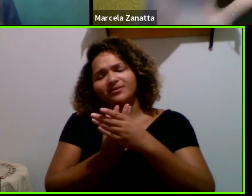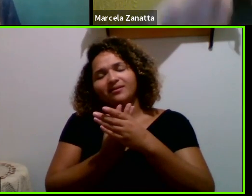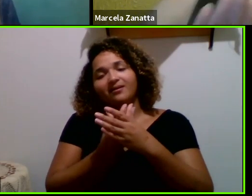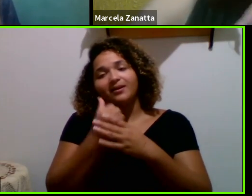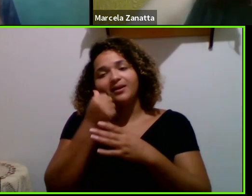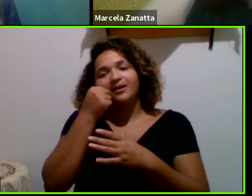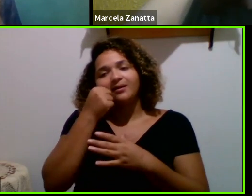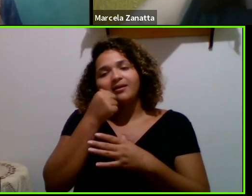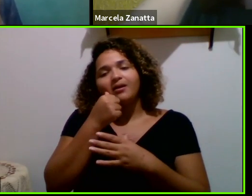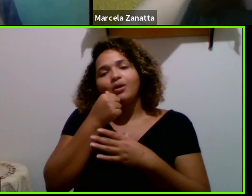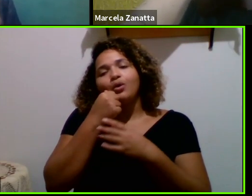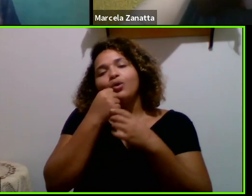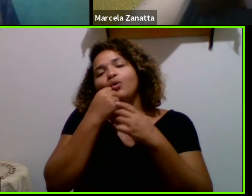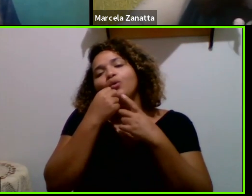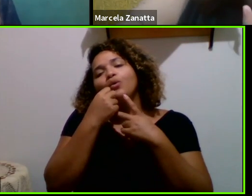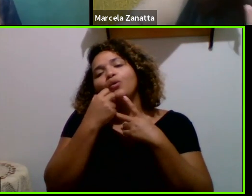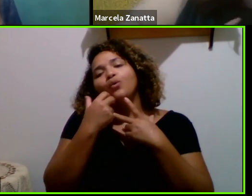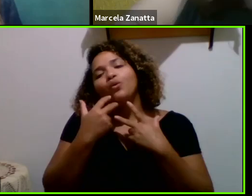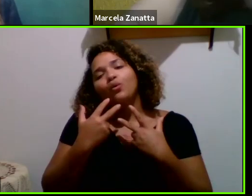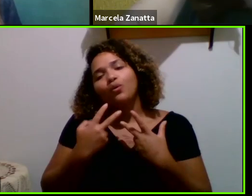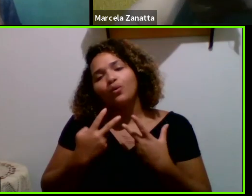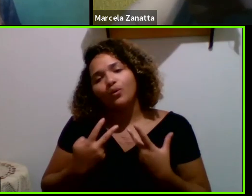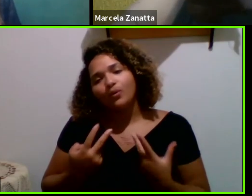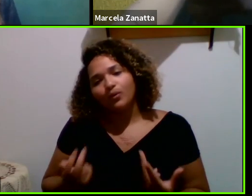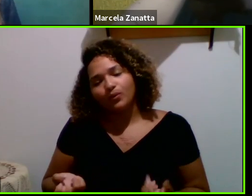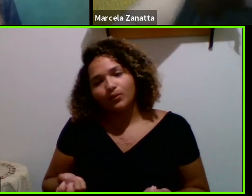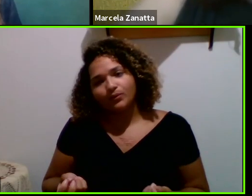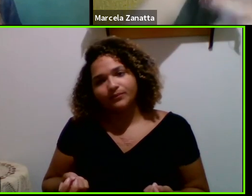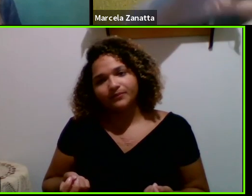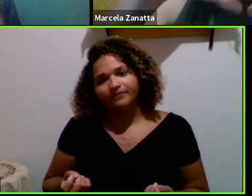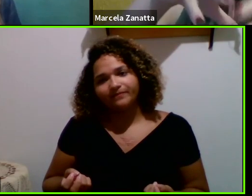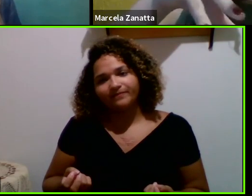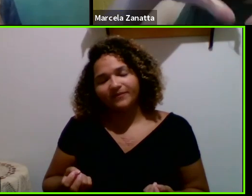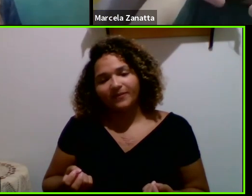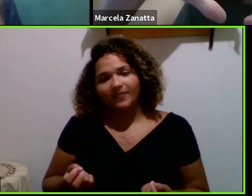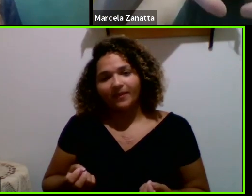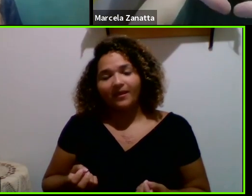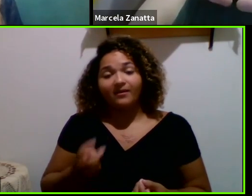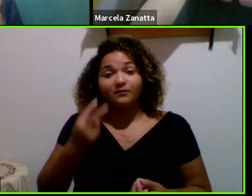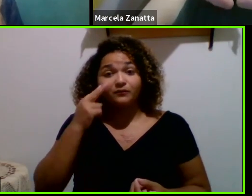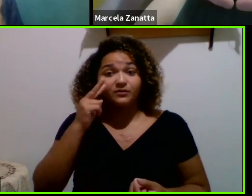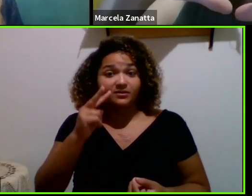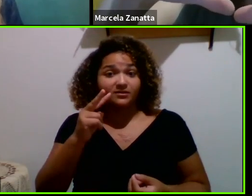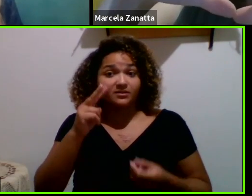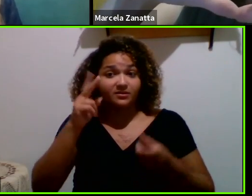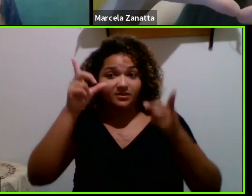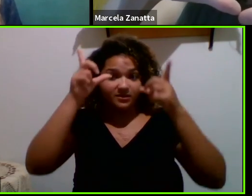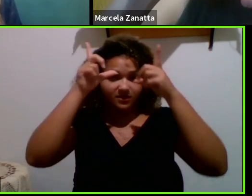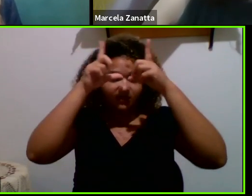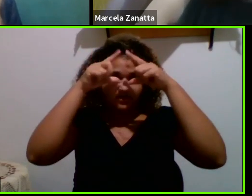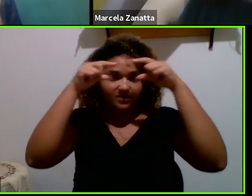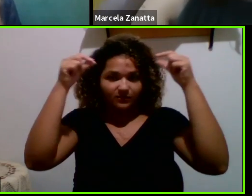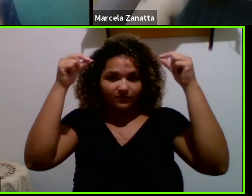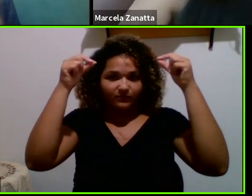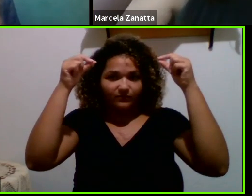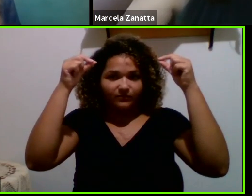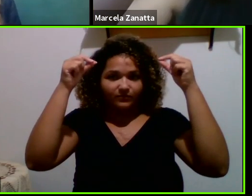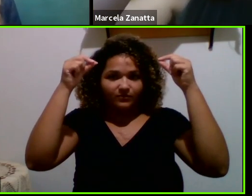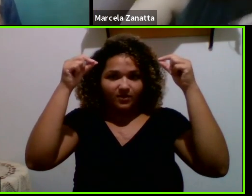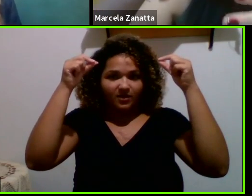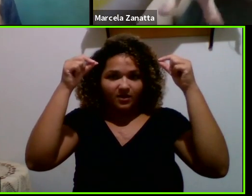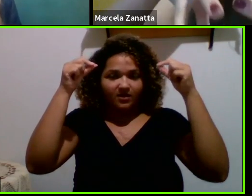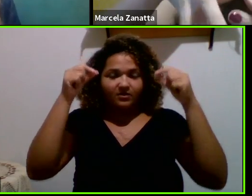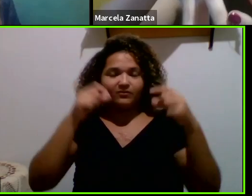região ali que a enfermeira está massageando, a mulher costuma ter muita dor. A gente costuma, inclusive, ver o osso sacro levantado, assim, o